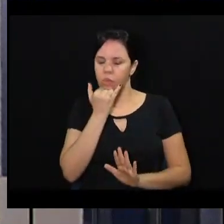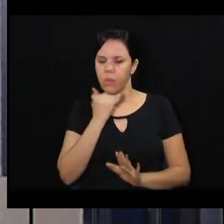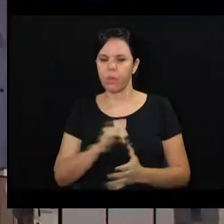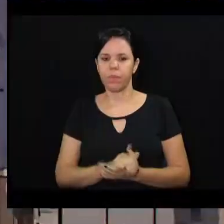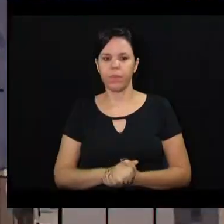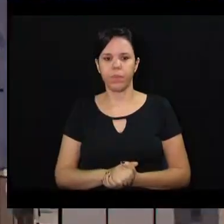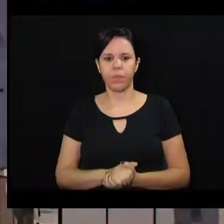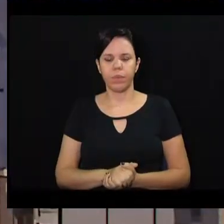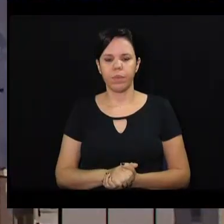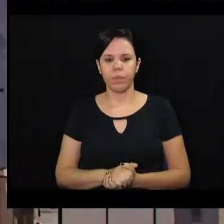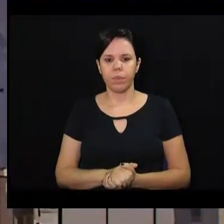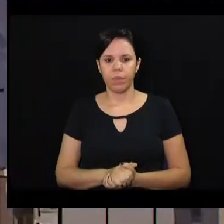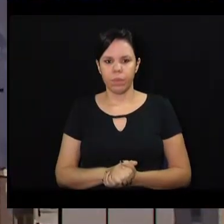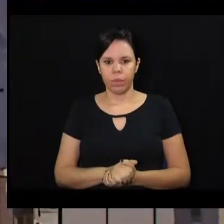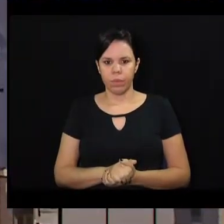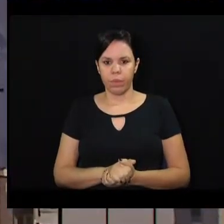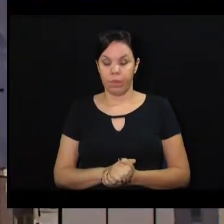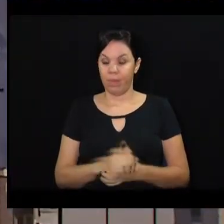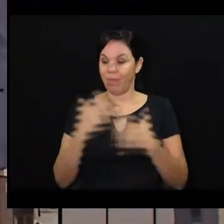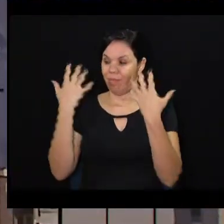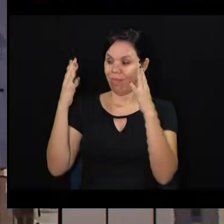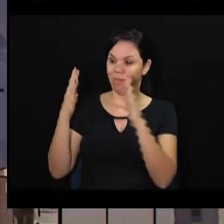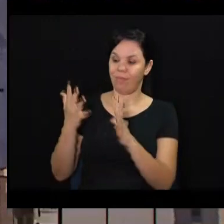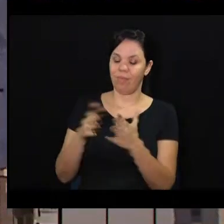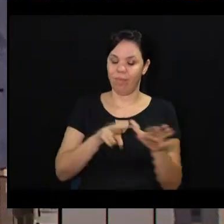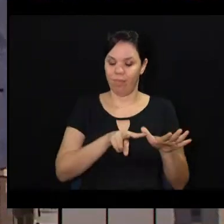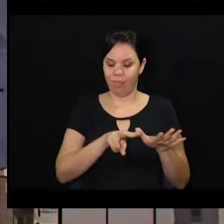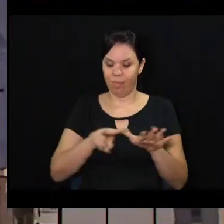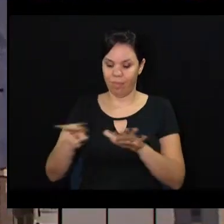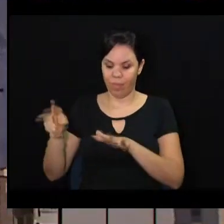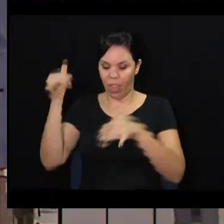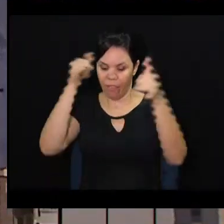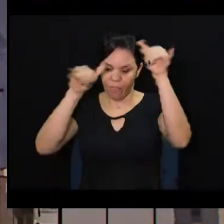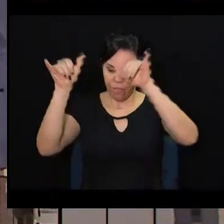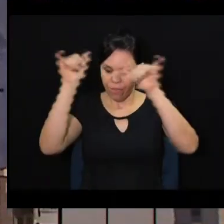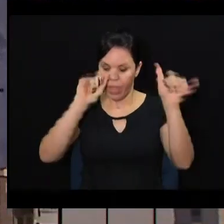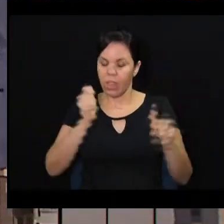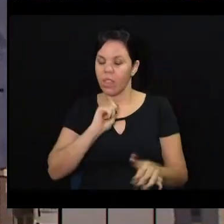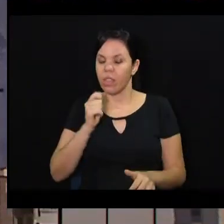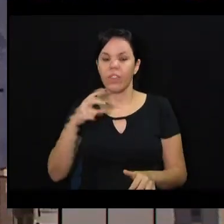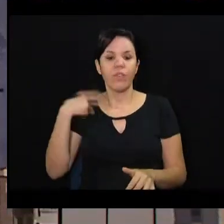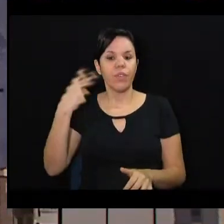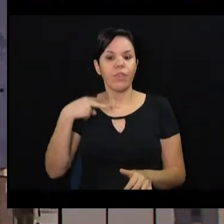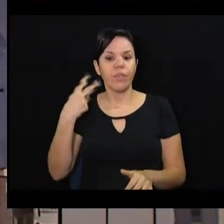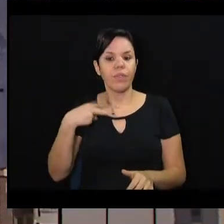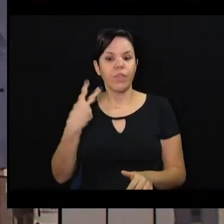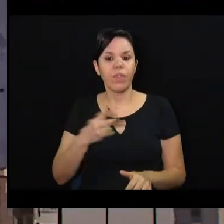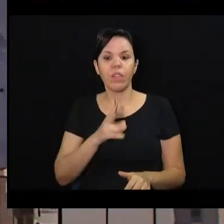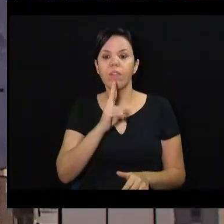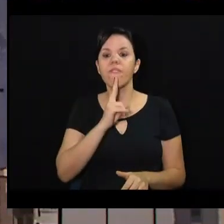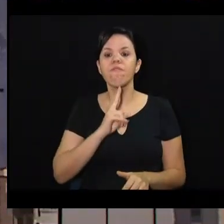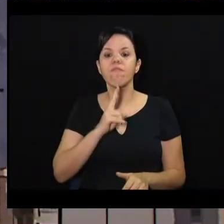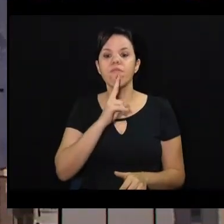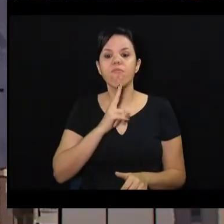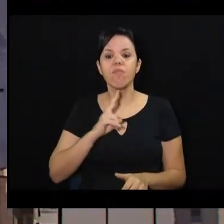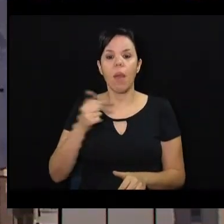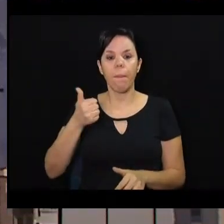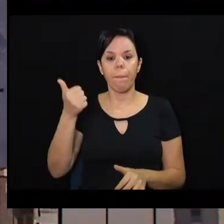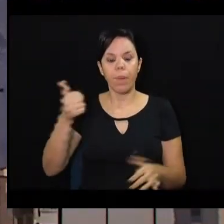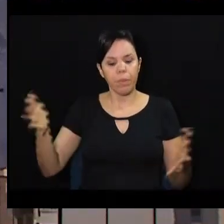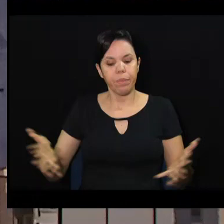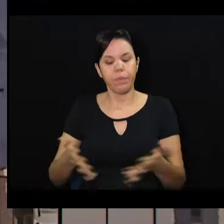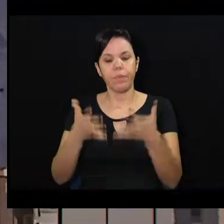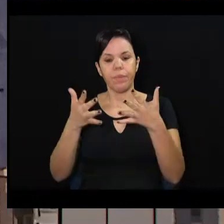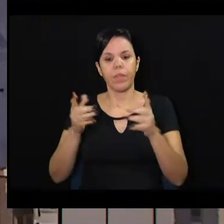desculpas. Em celebração à Semana de Combate às Drogas, o vereador Nelson Osseri promoveu a primeira parte da